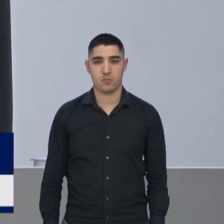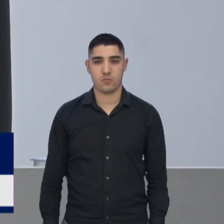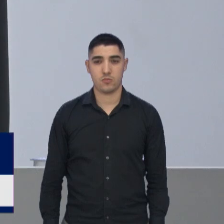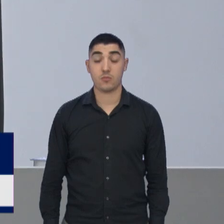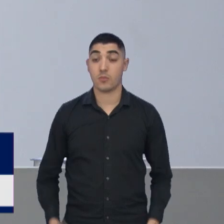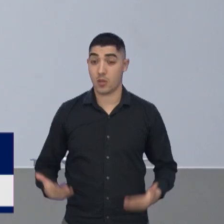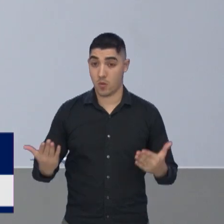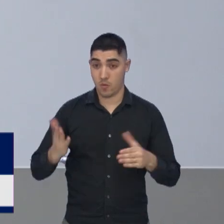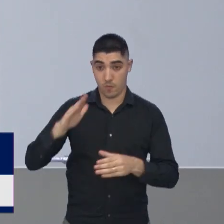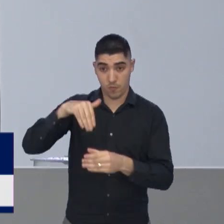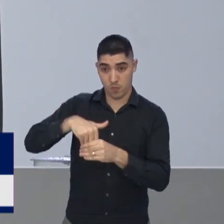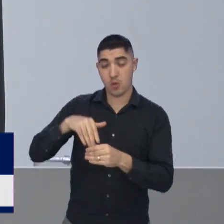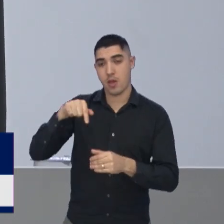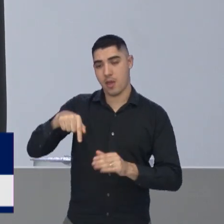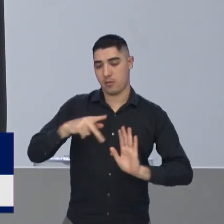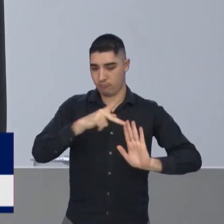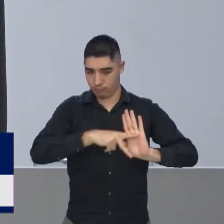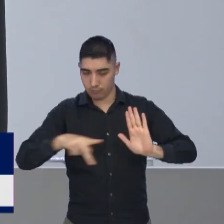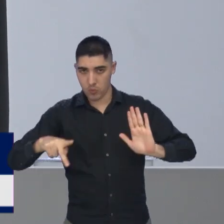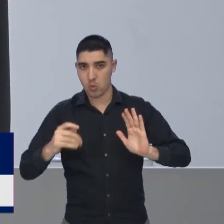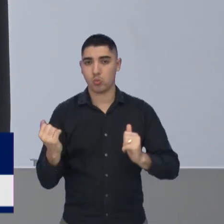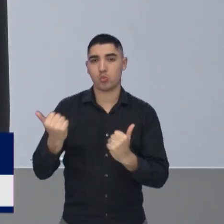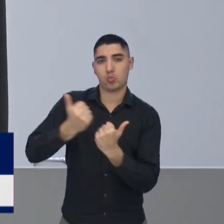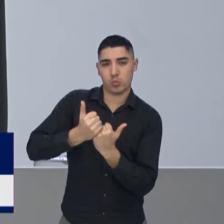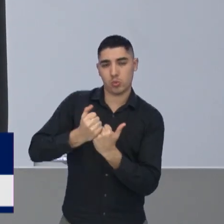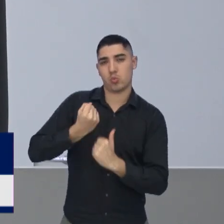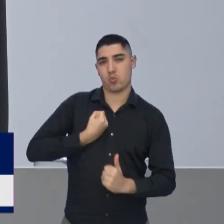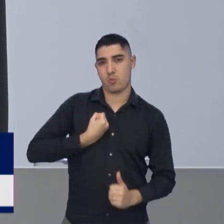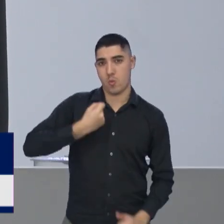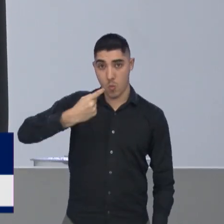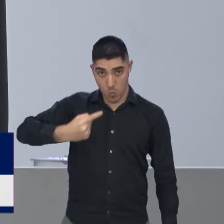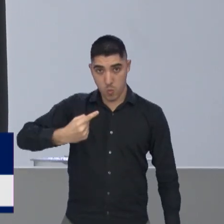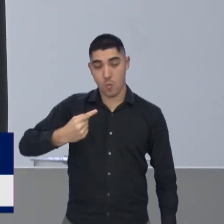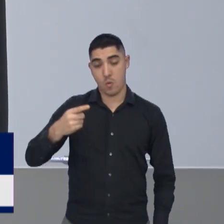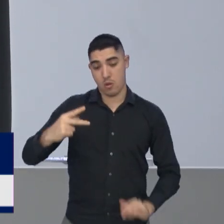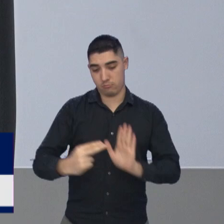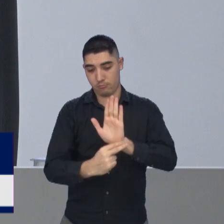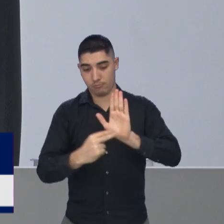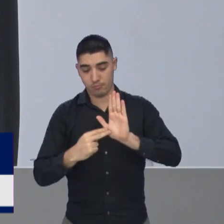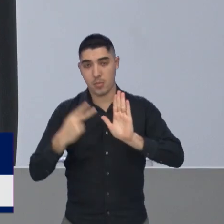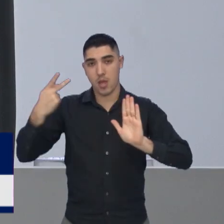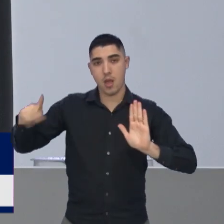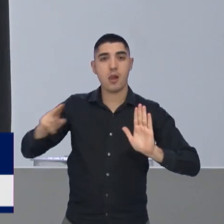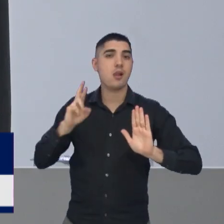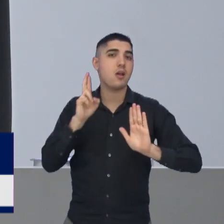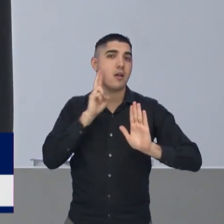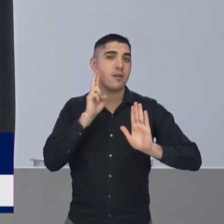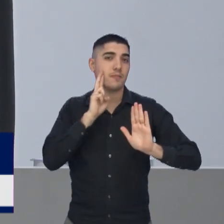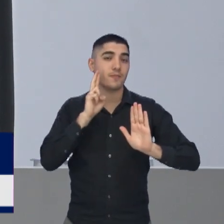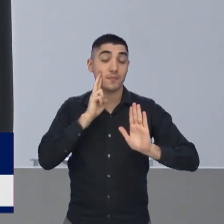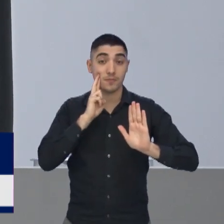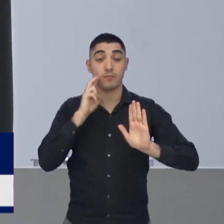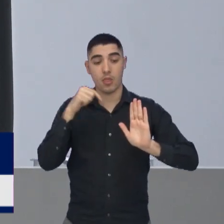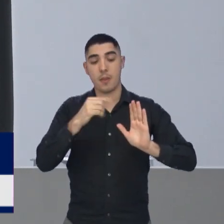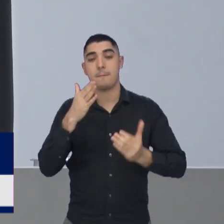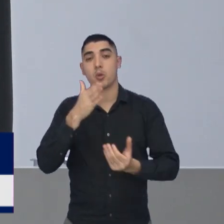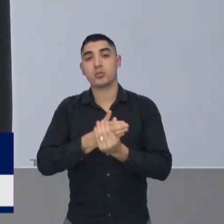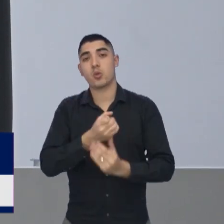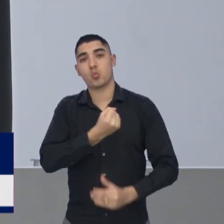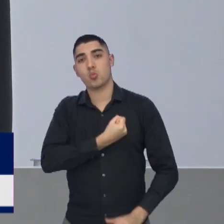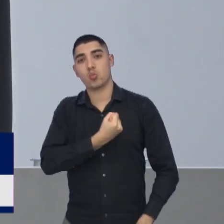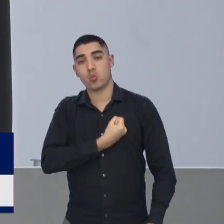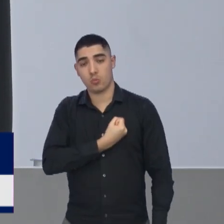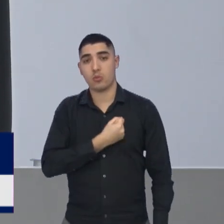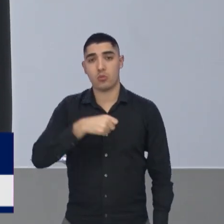Em votação, a tramitação do substitutivo número 1, autoria do vereador Renato Santiago, ao processo de